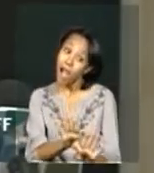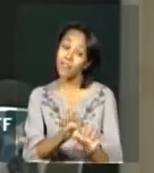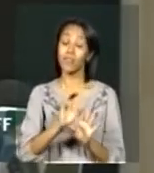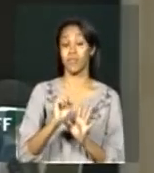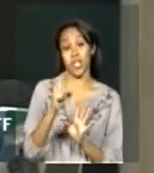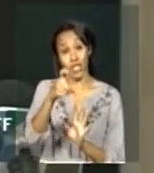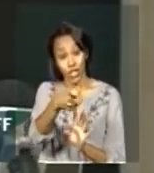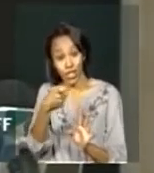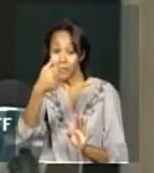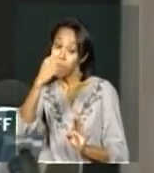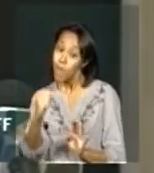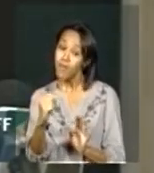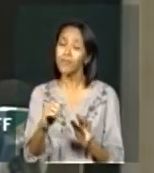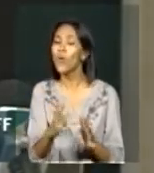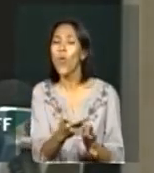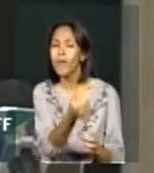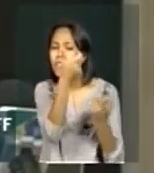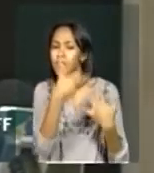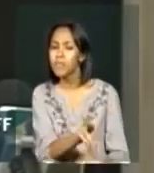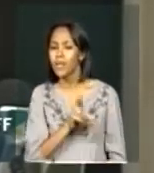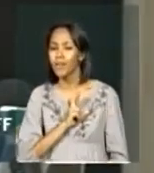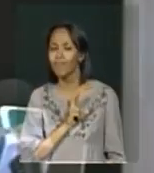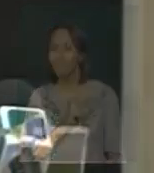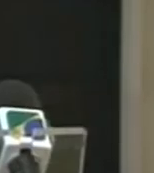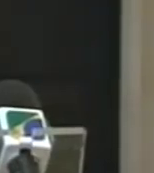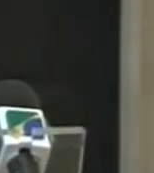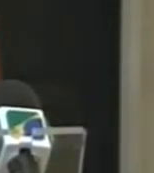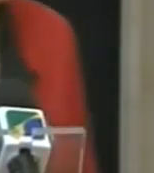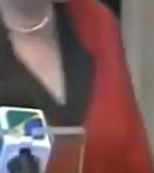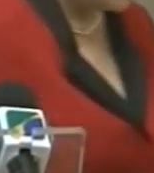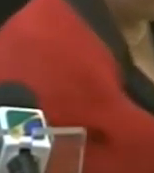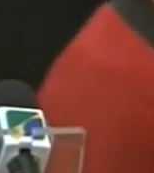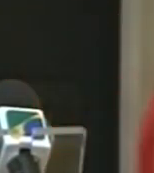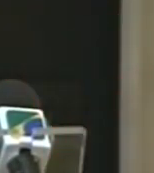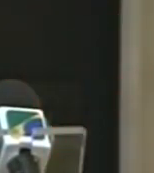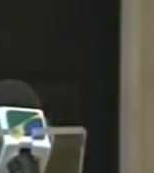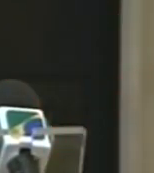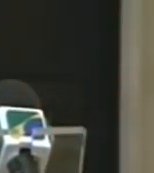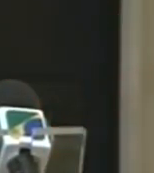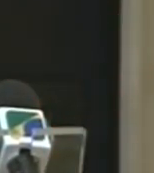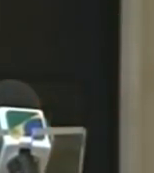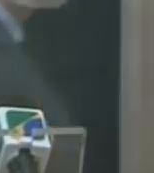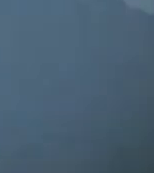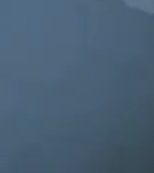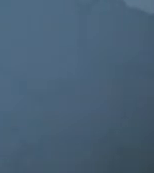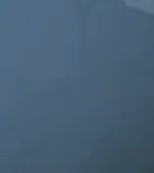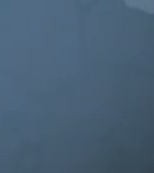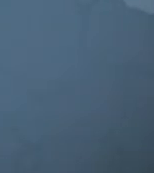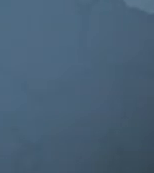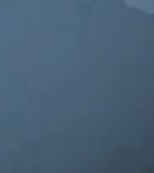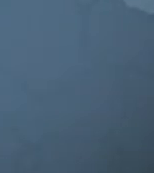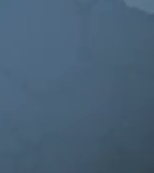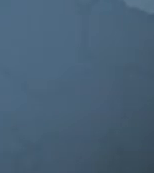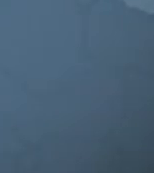X mais ou X menos? Como é que a senhora explica isso? Faço ou não. Tchau. Obrigada. Você